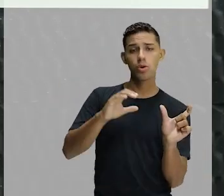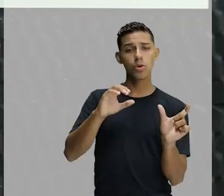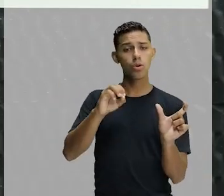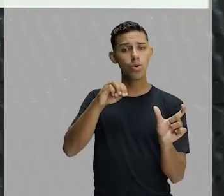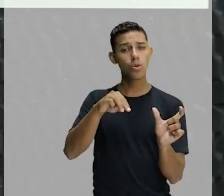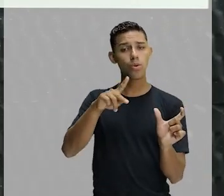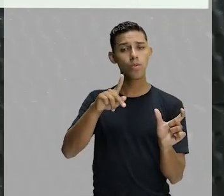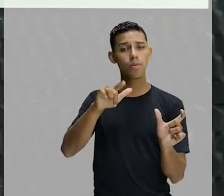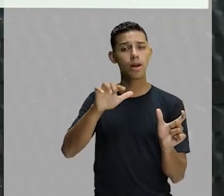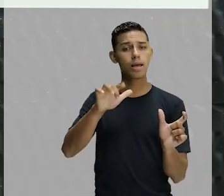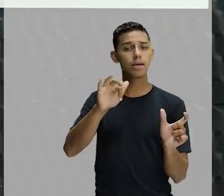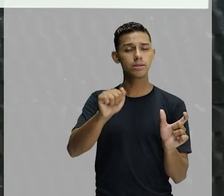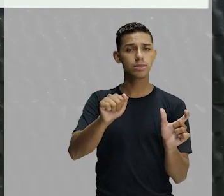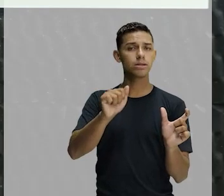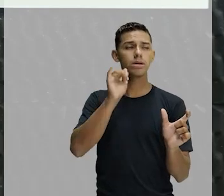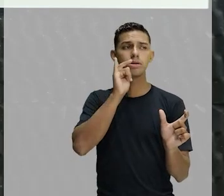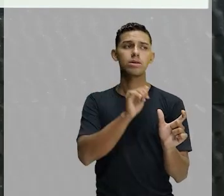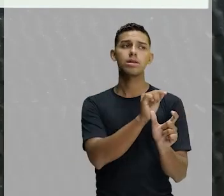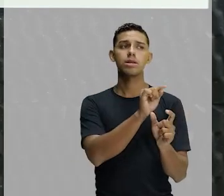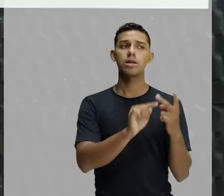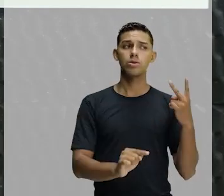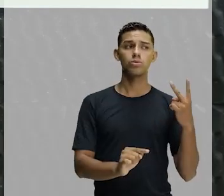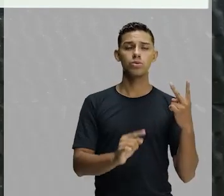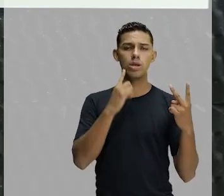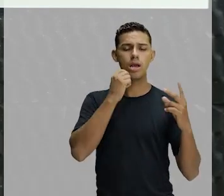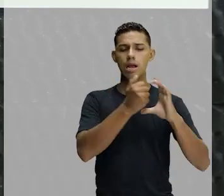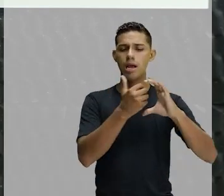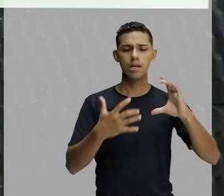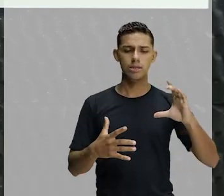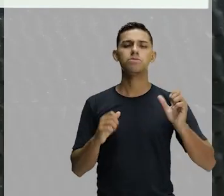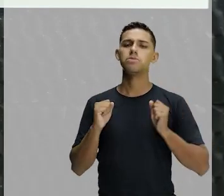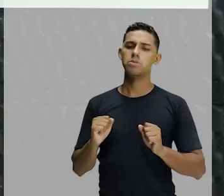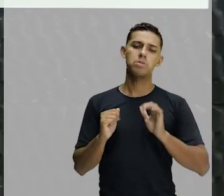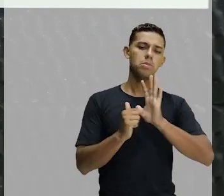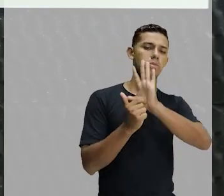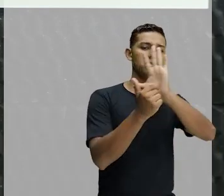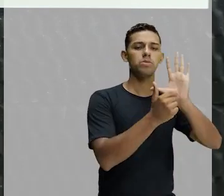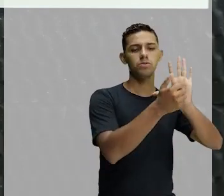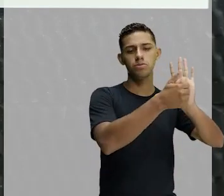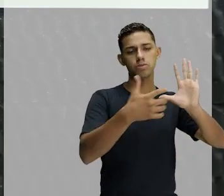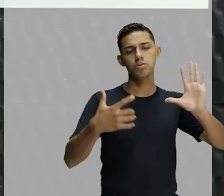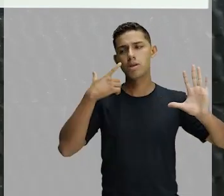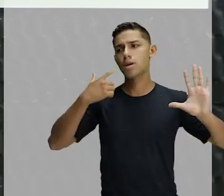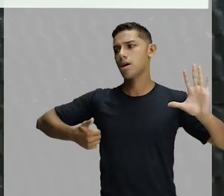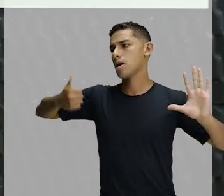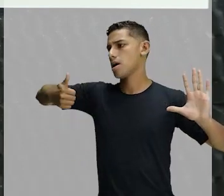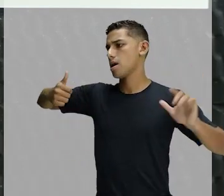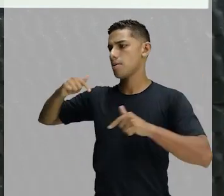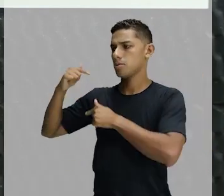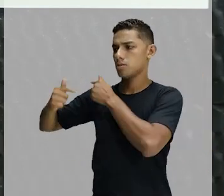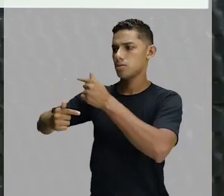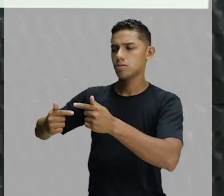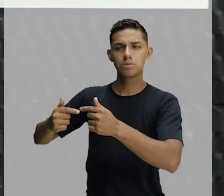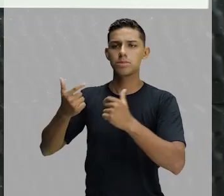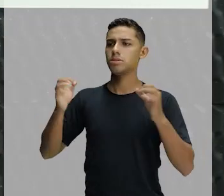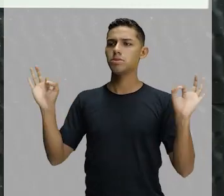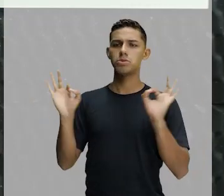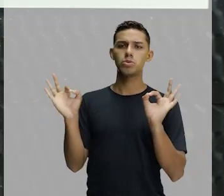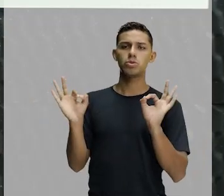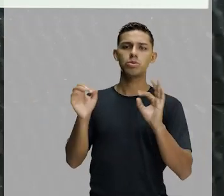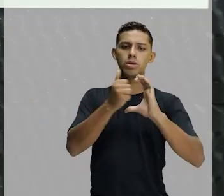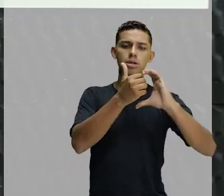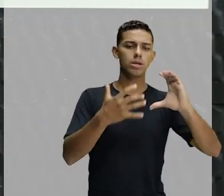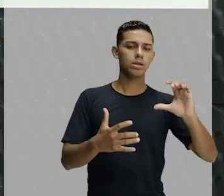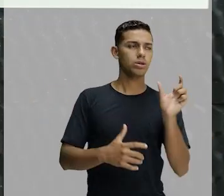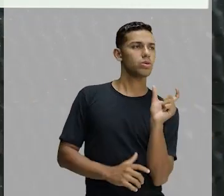primeira geração, uma dessas duas características deveria aparecer. Então, nós percebemos que na primeira geração, nenhuma característica